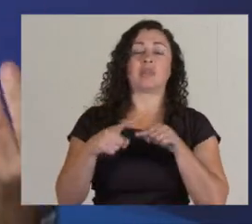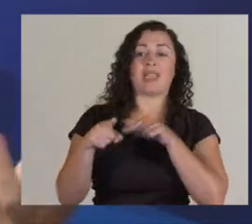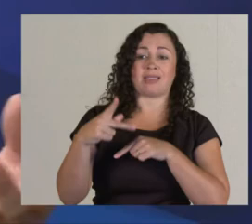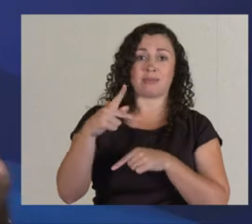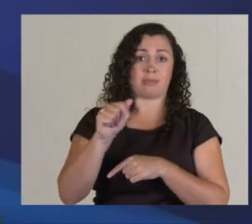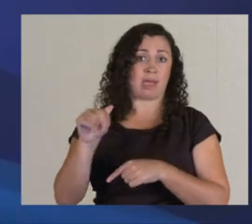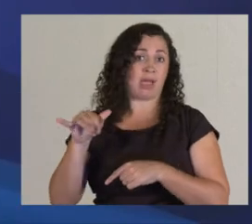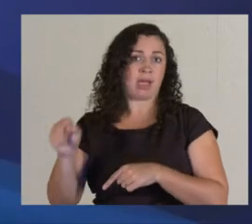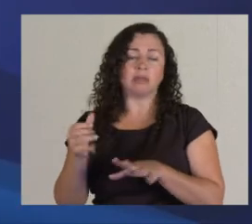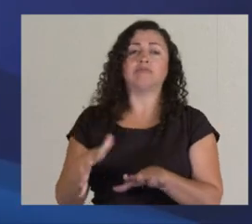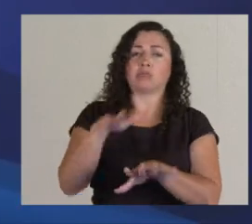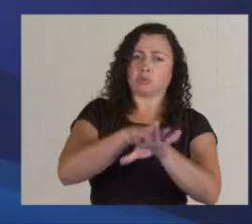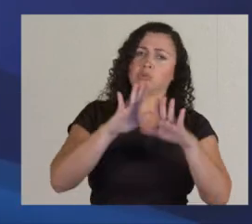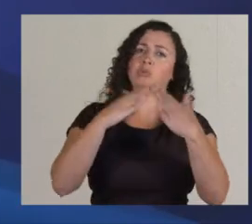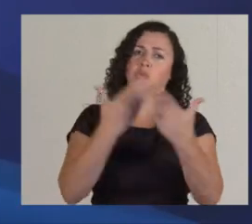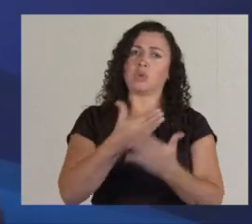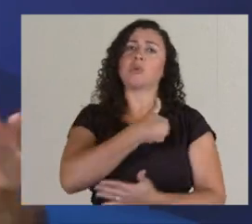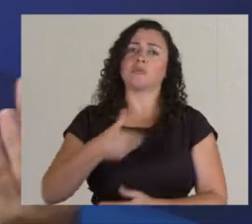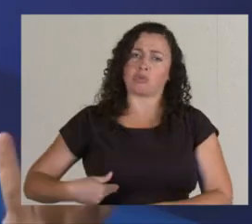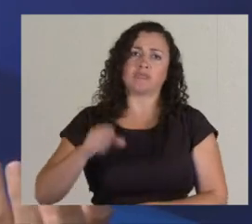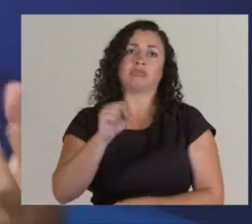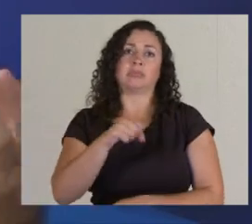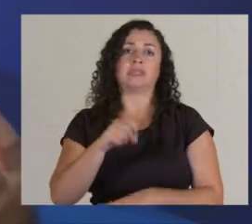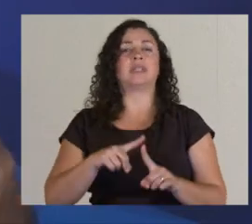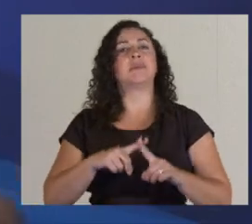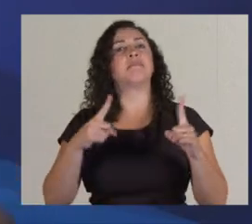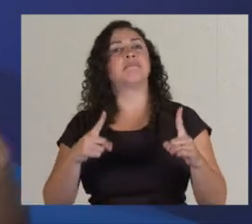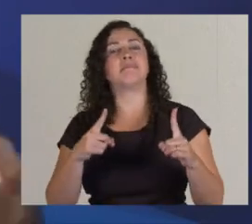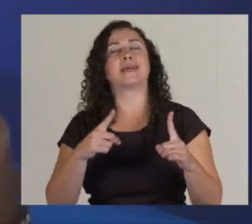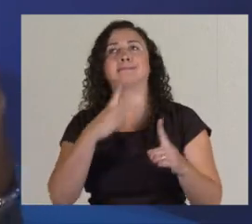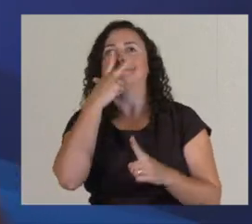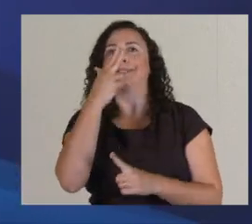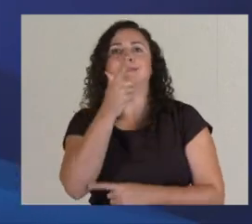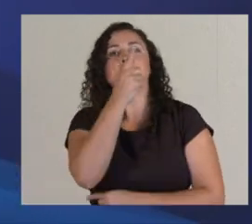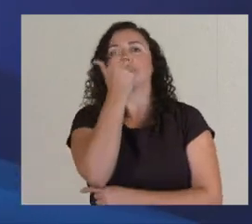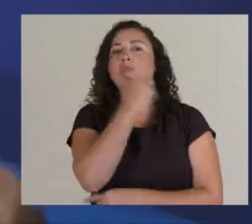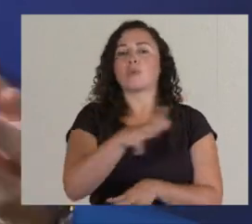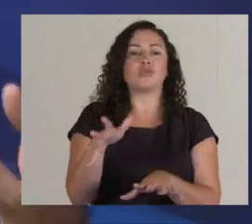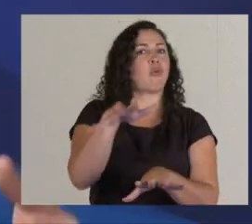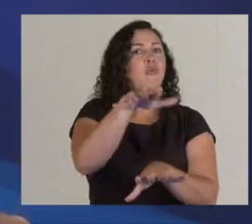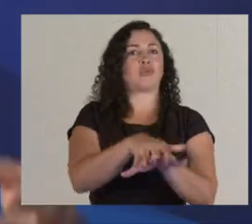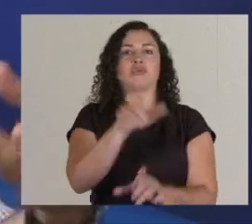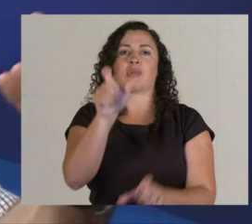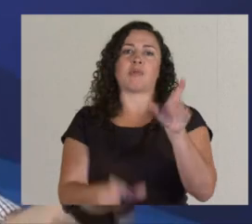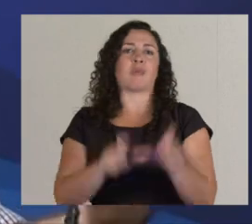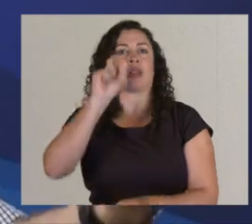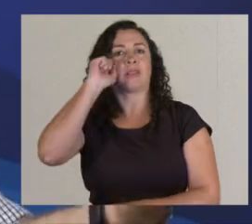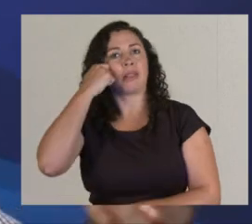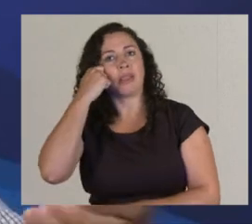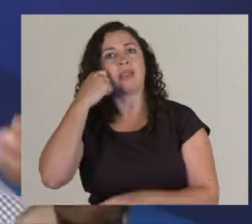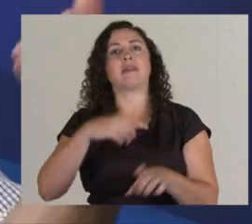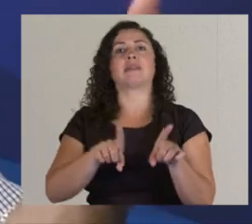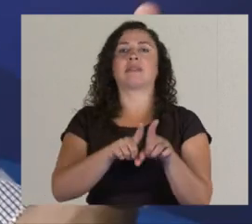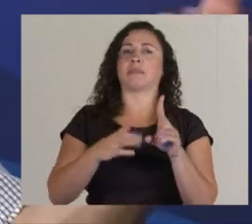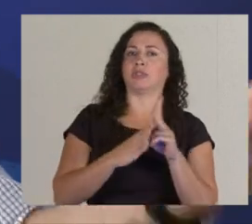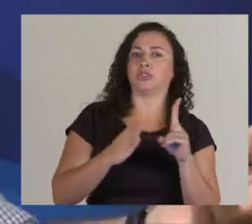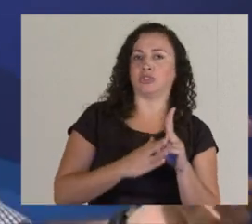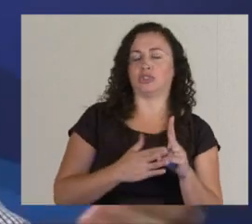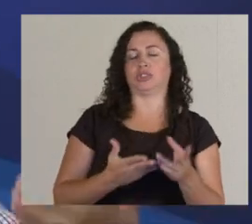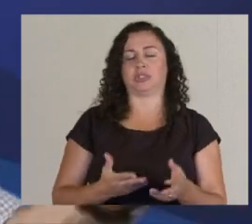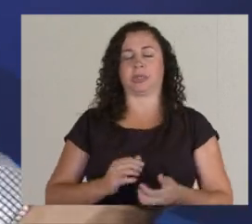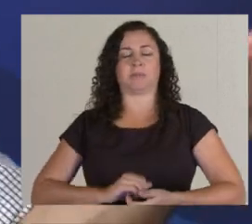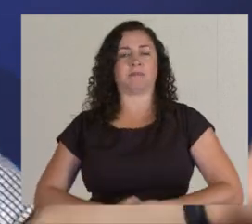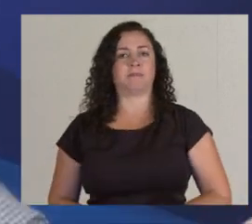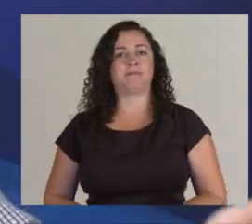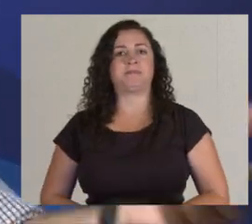PAES promoveu a inclusão de estudantes de escola pública, mas não produziu na mesma velocidade a inclusão da população preta e